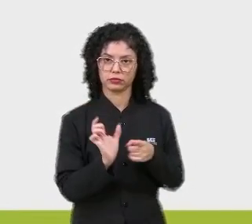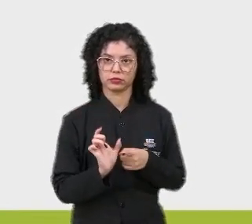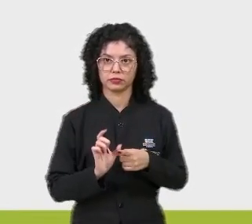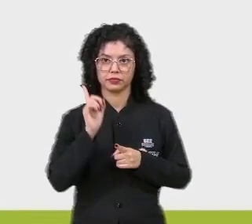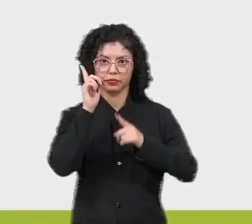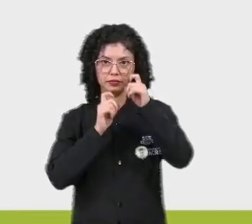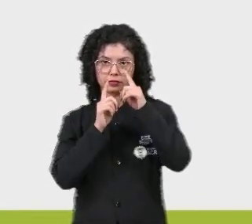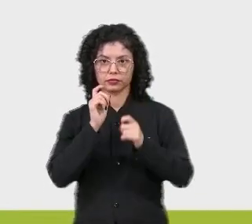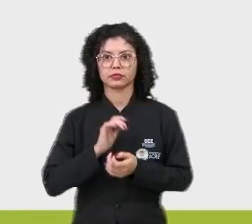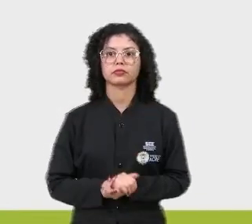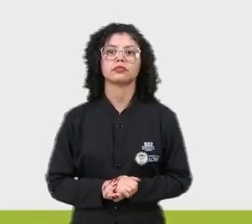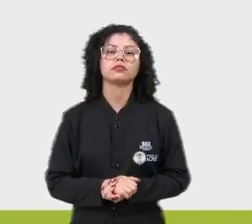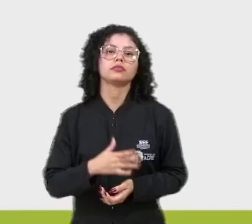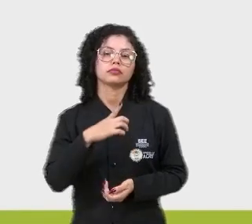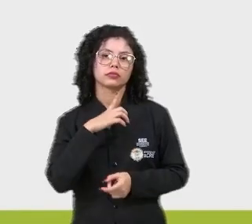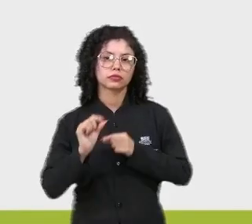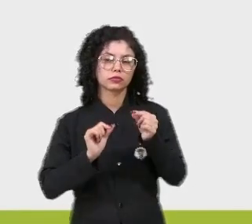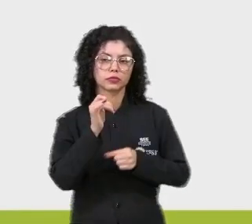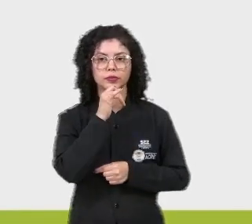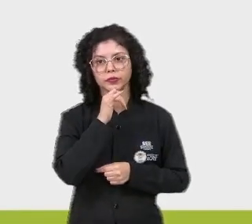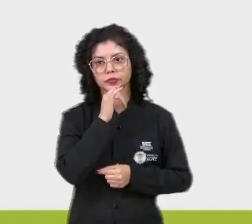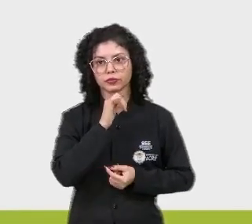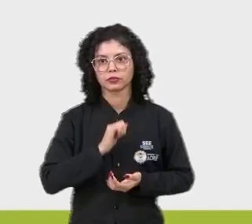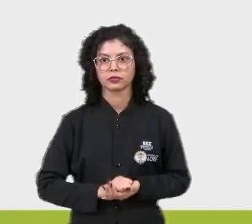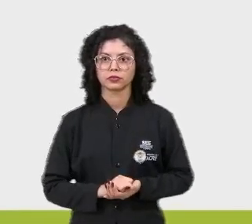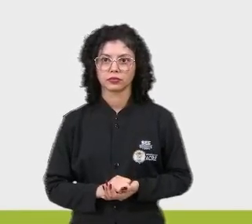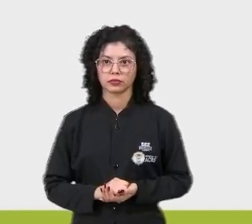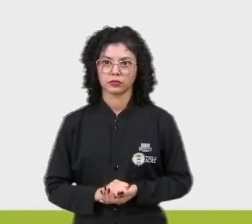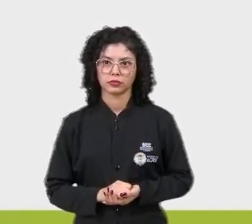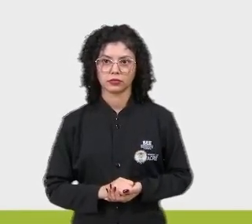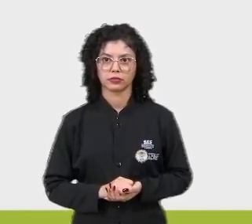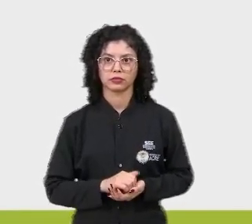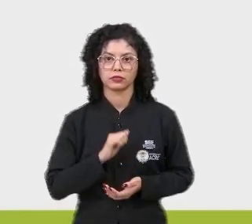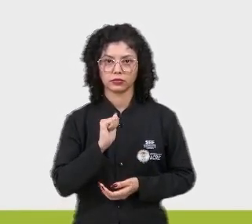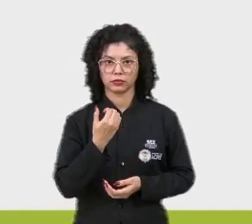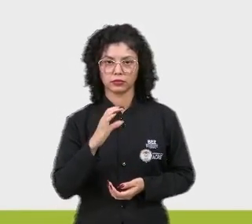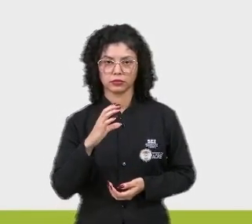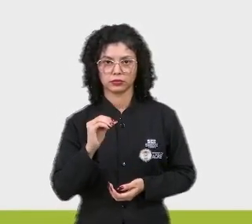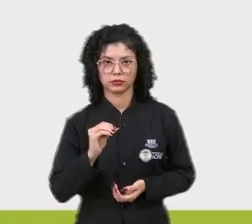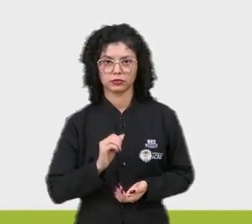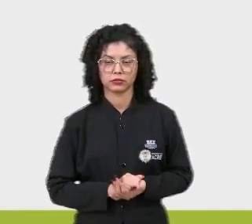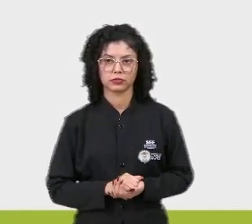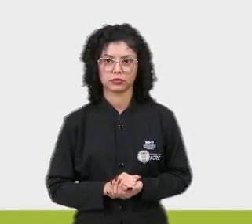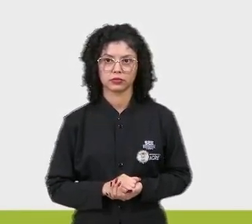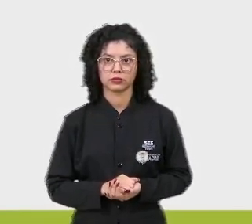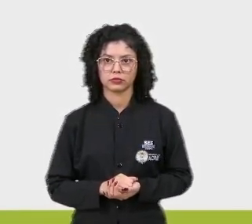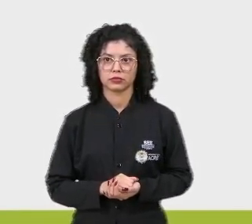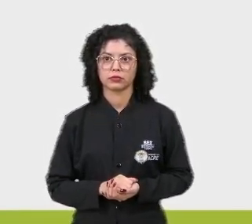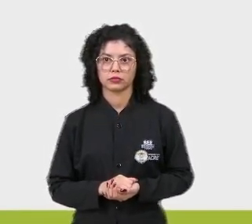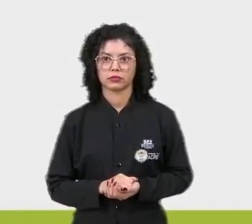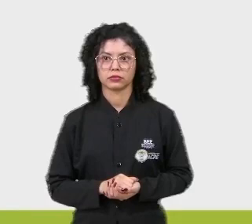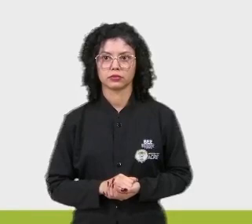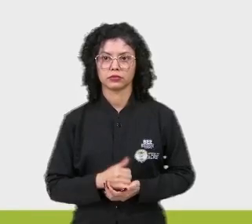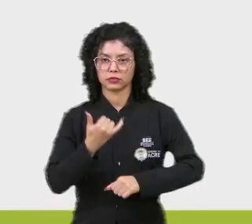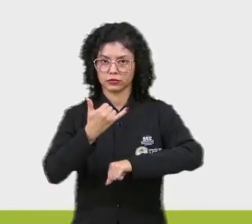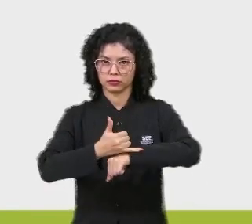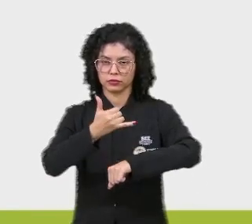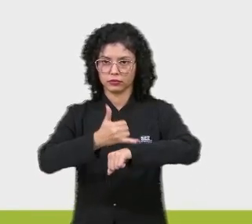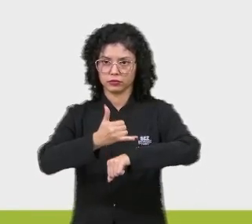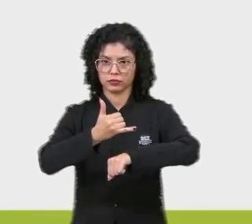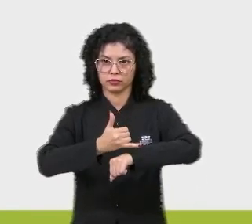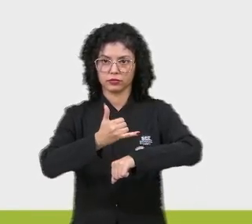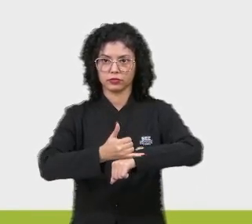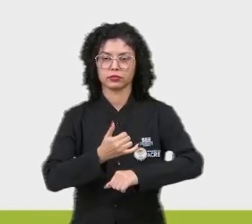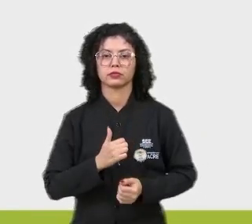uma expressão temos aí como exemplo aço e aço aço aqui o ferro né o metal